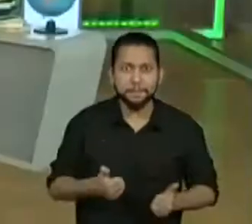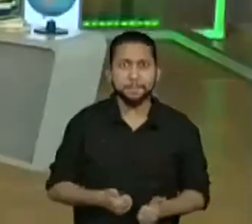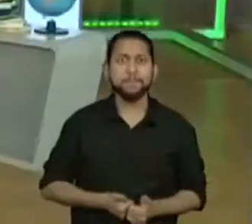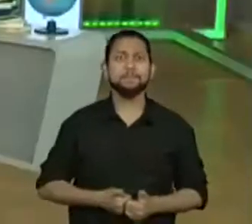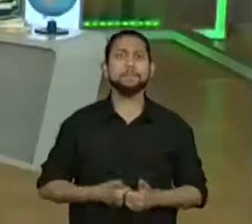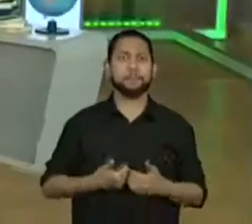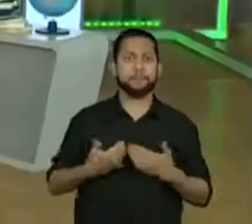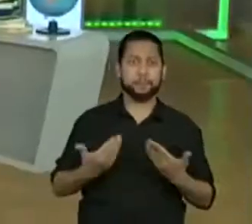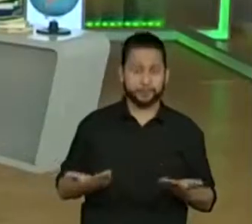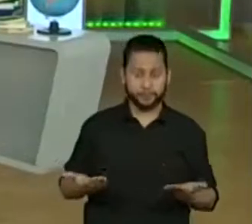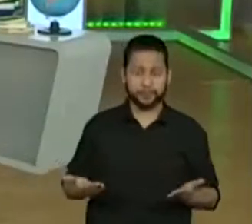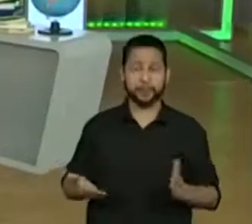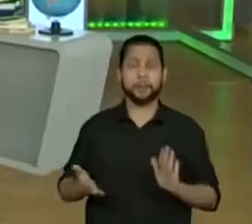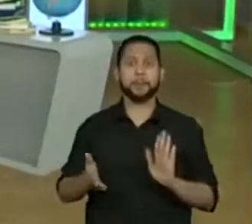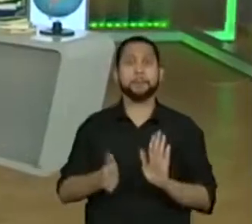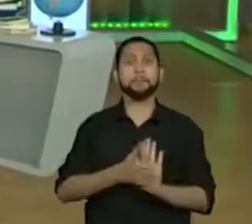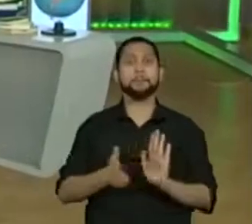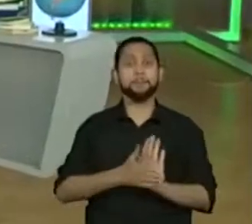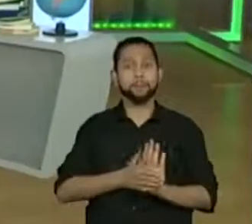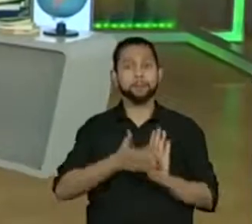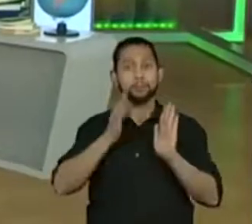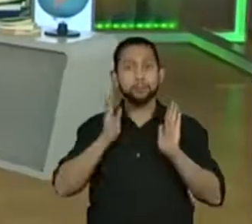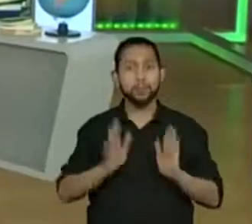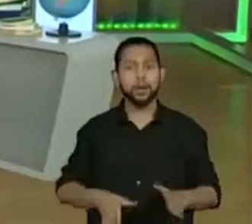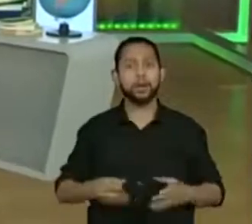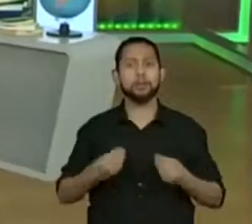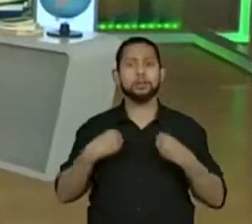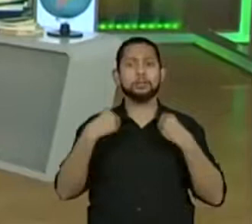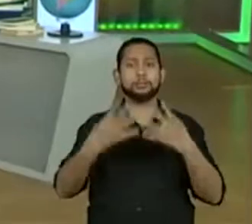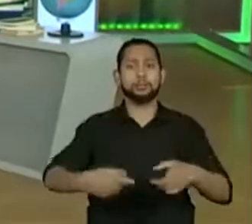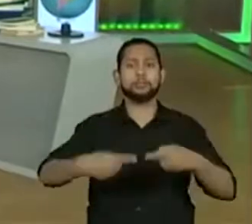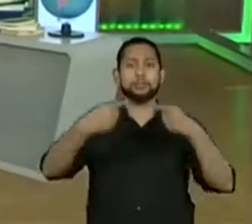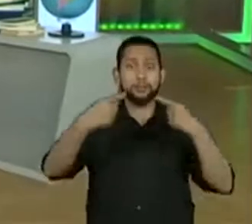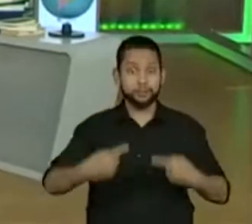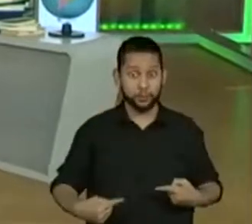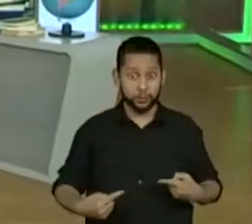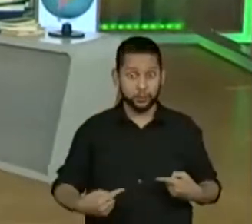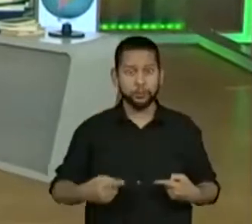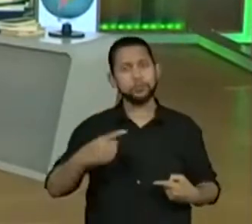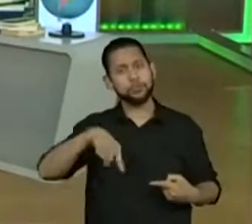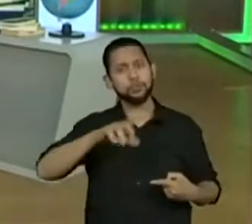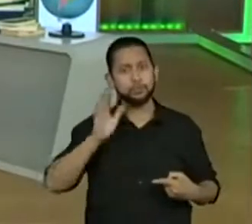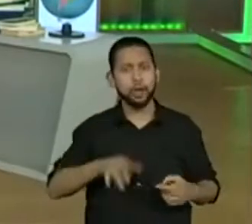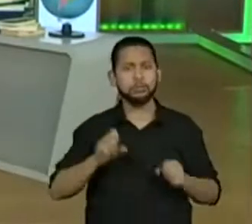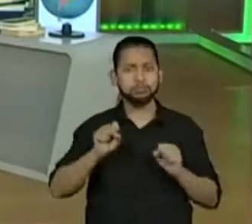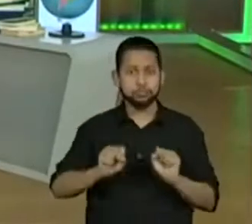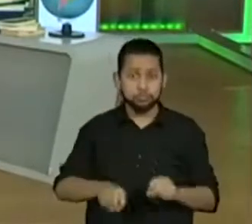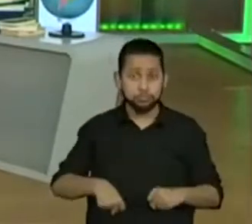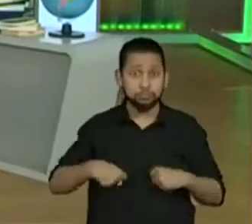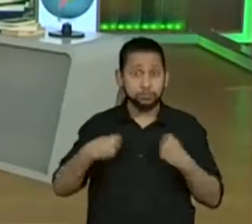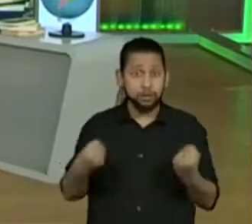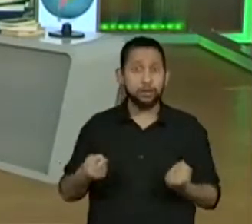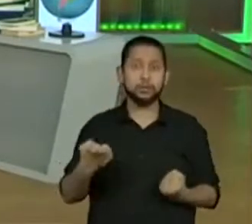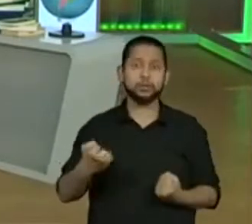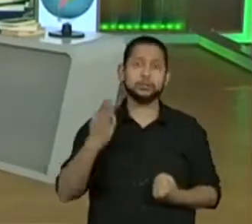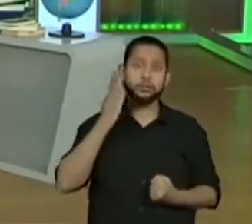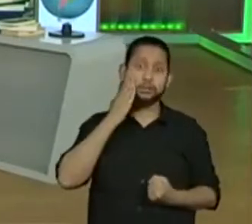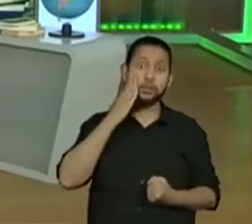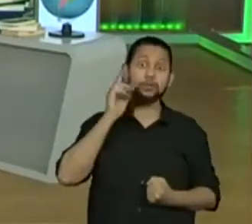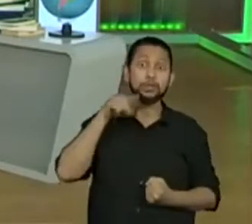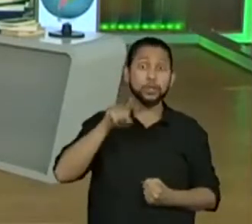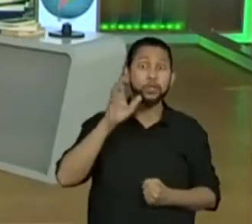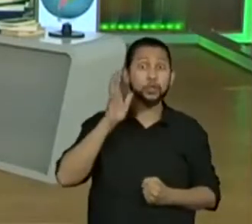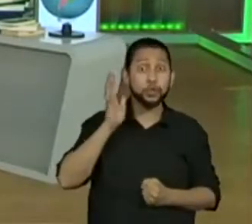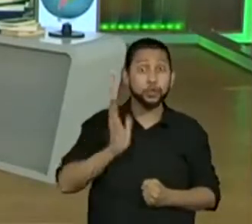Oi e aí proposta feita desafio lançado pessoal já engajado sei que tem gente que